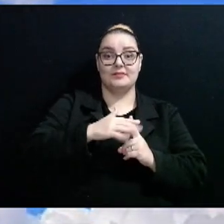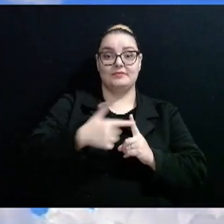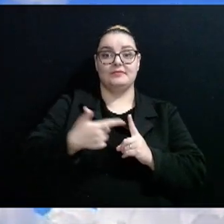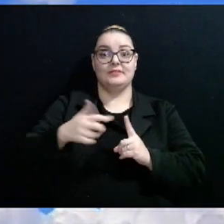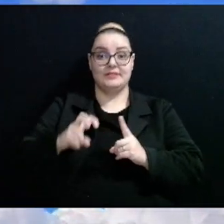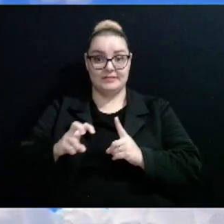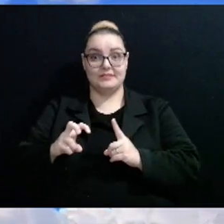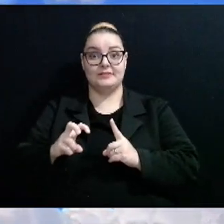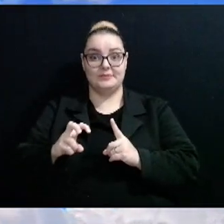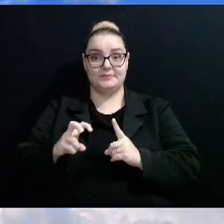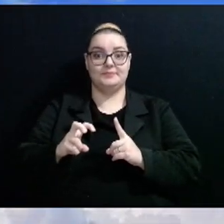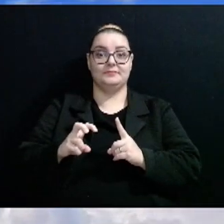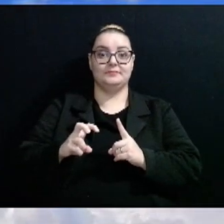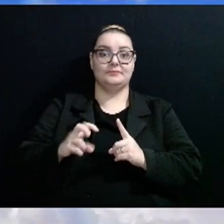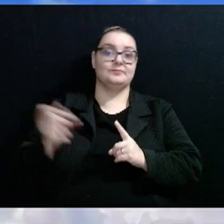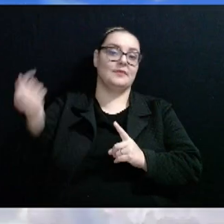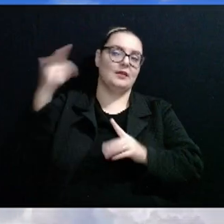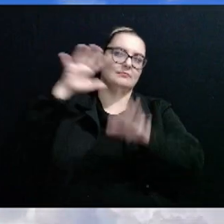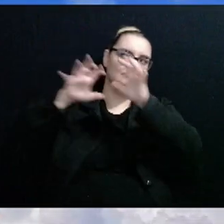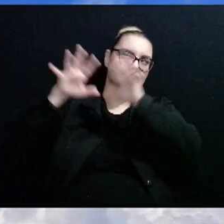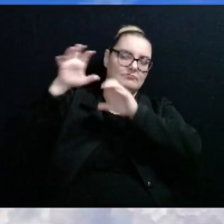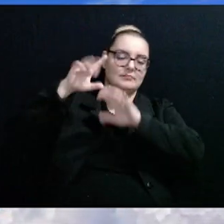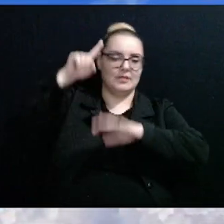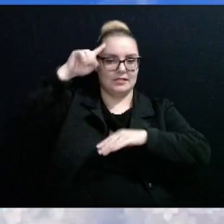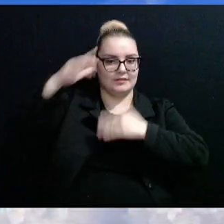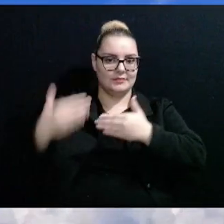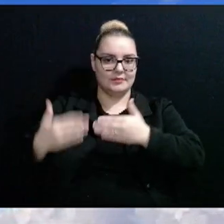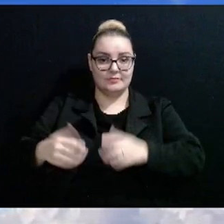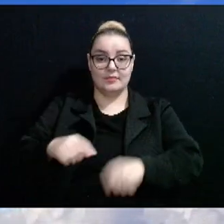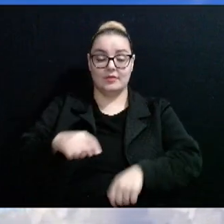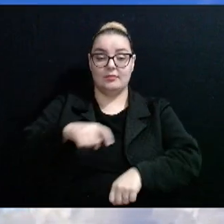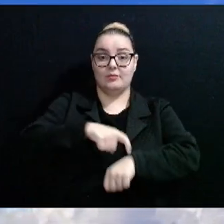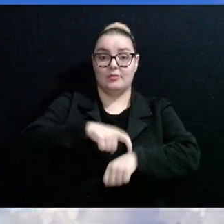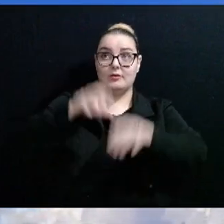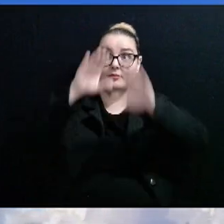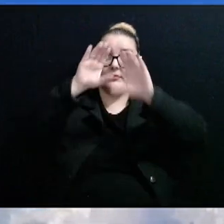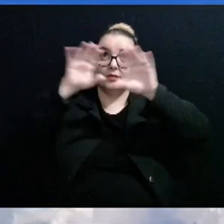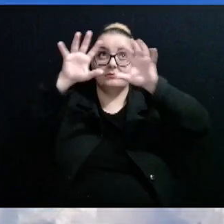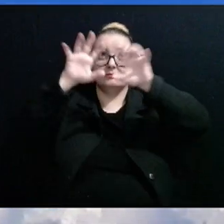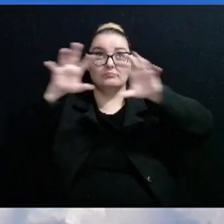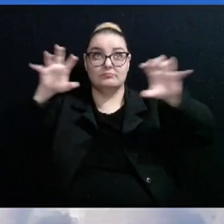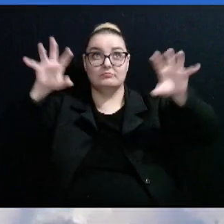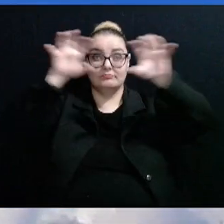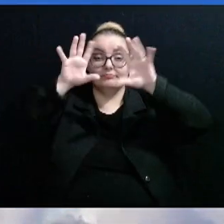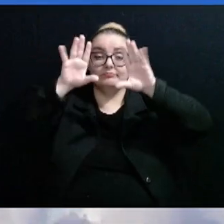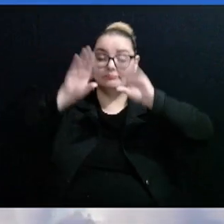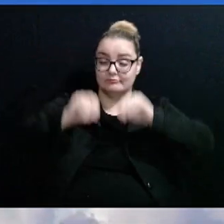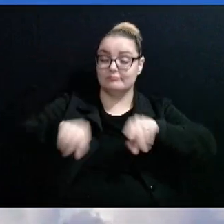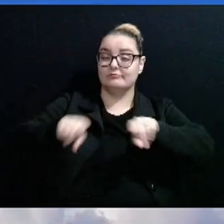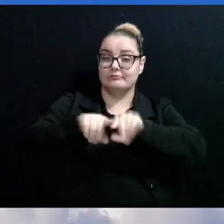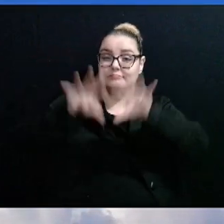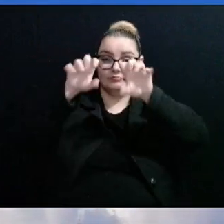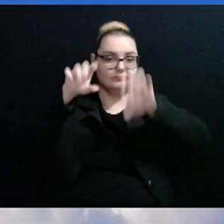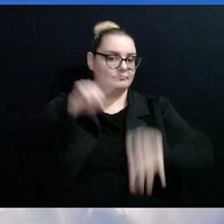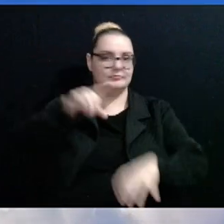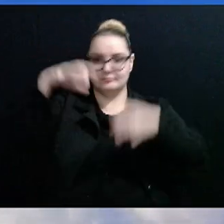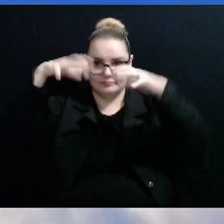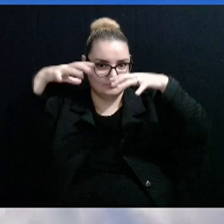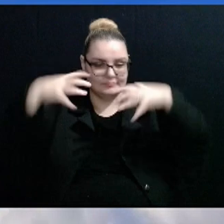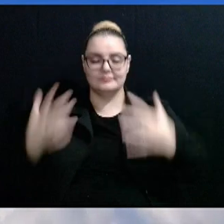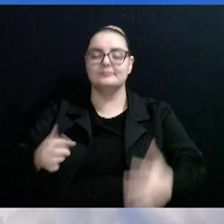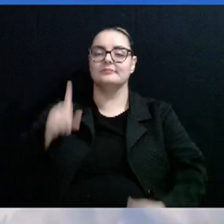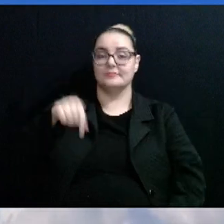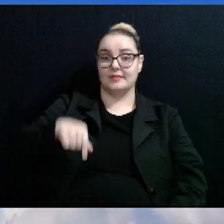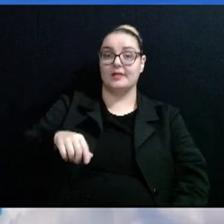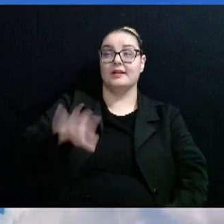Sol com muitas nuvens durante o dia, períodos de céu nublado, noite também nublada, mas não chove não. Então, essa é a previsão do tempo